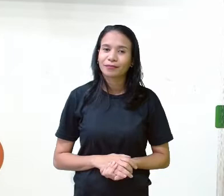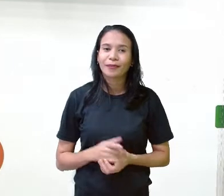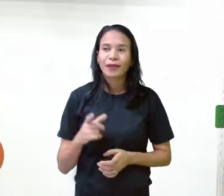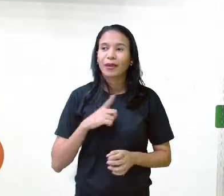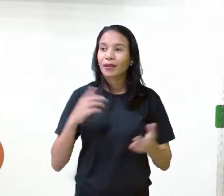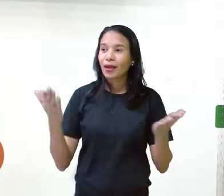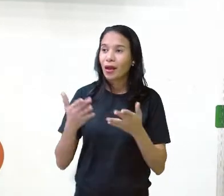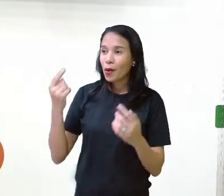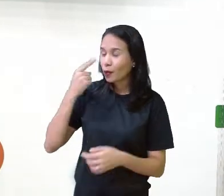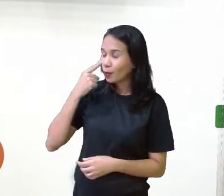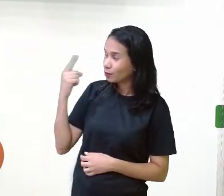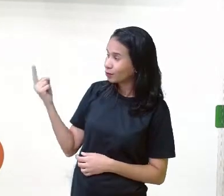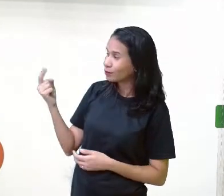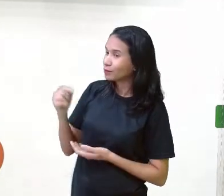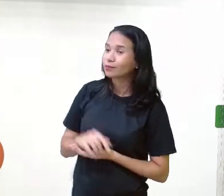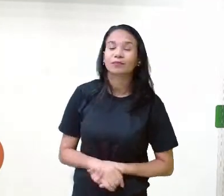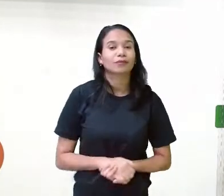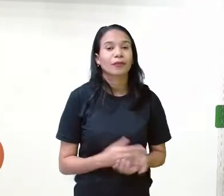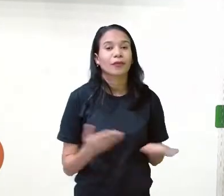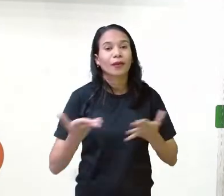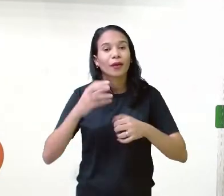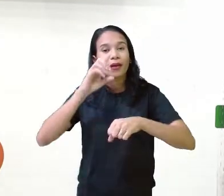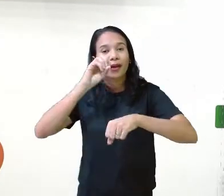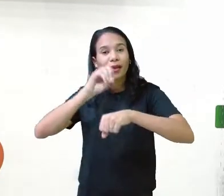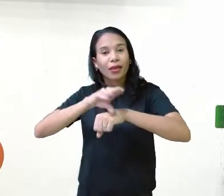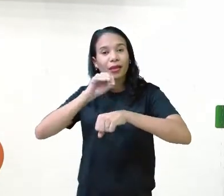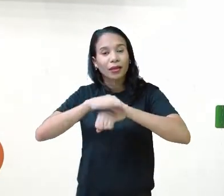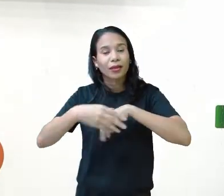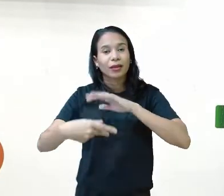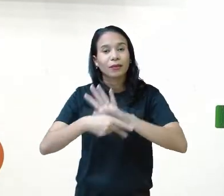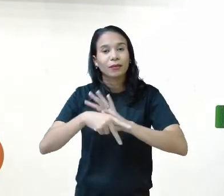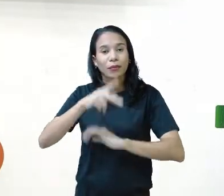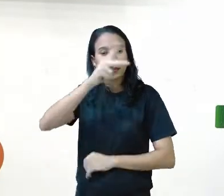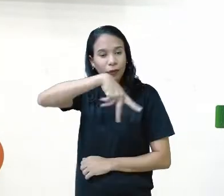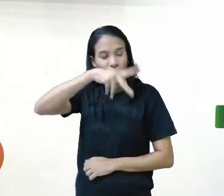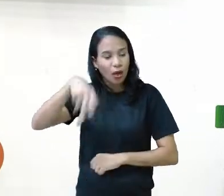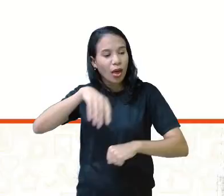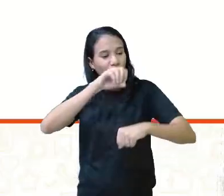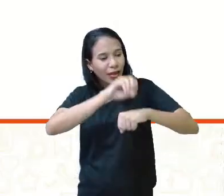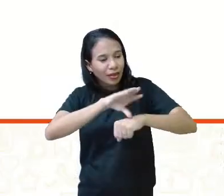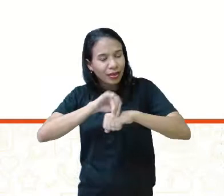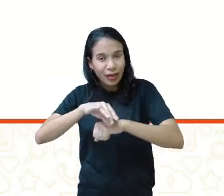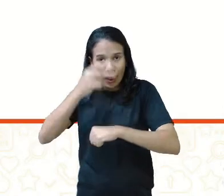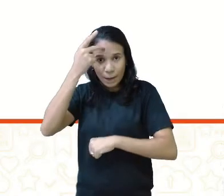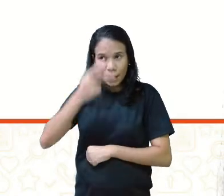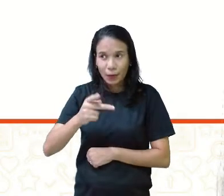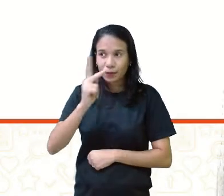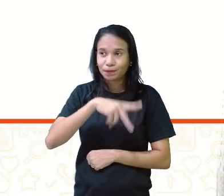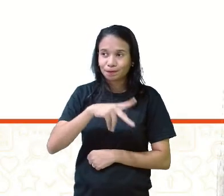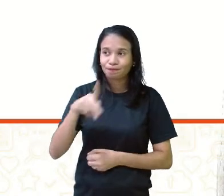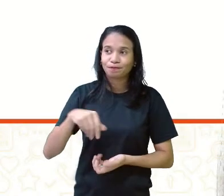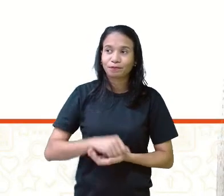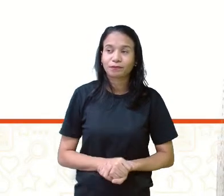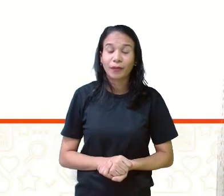Segue aqui algumas sugestões para os professores.